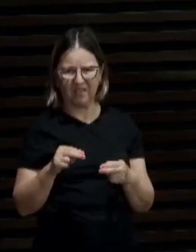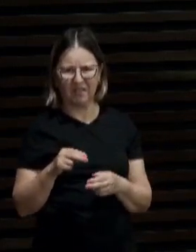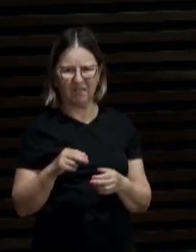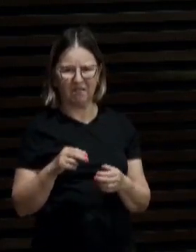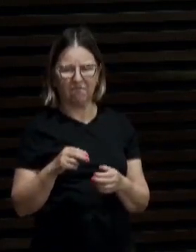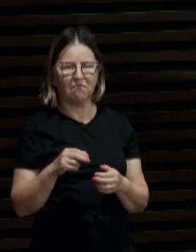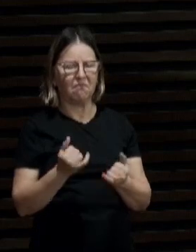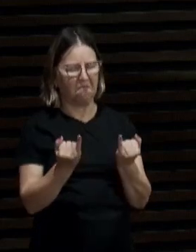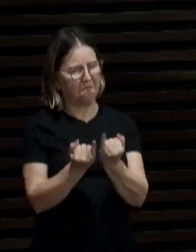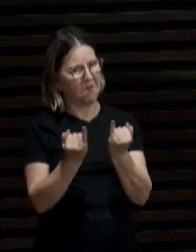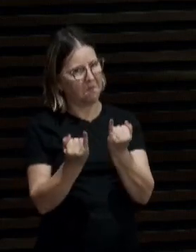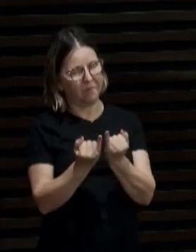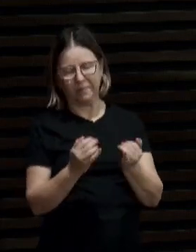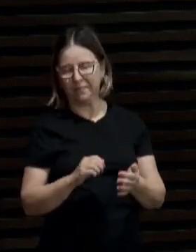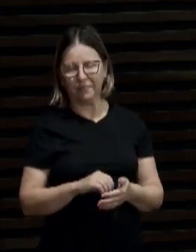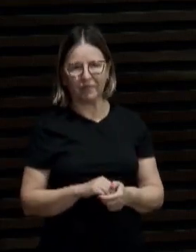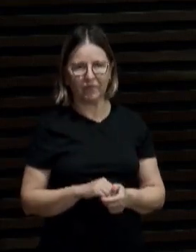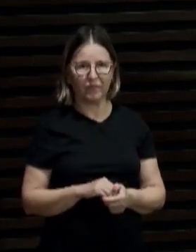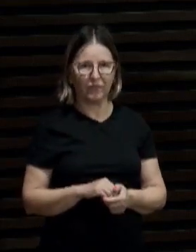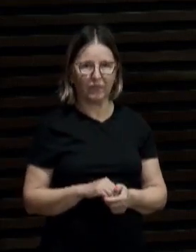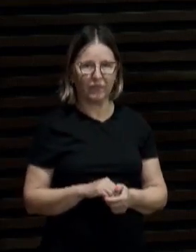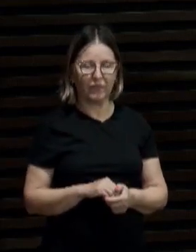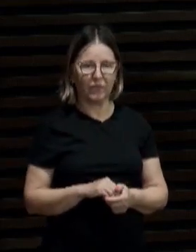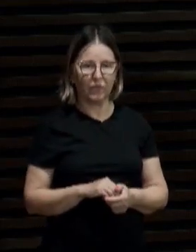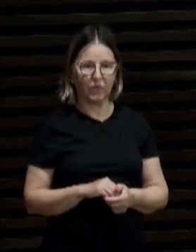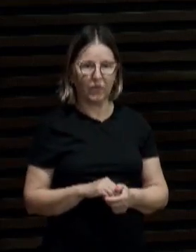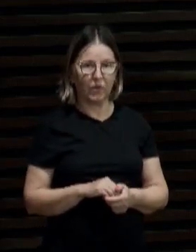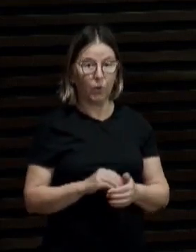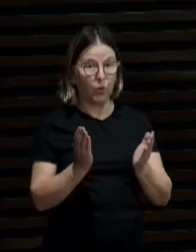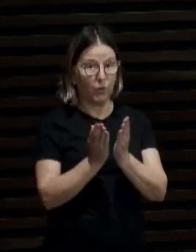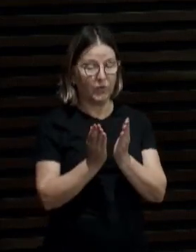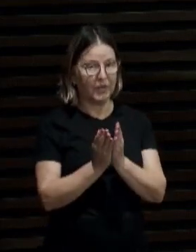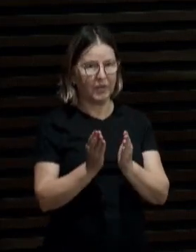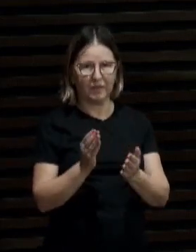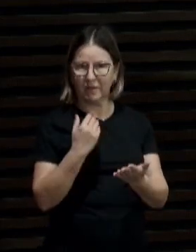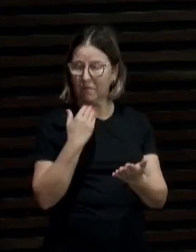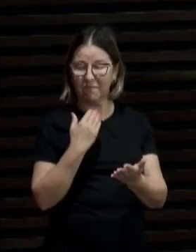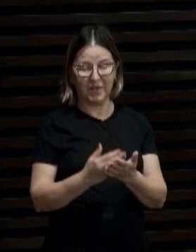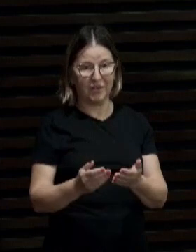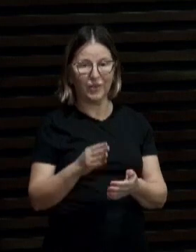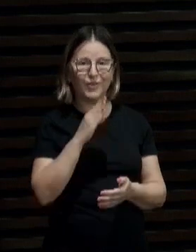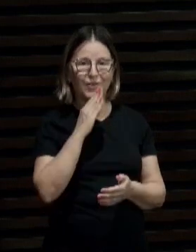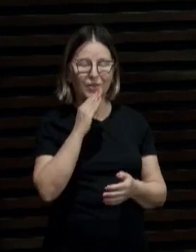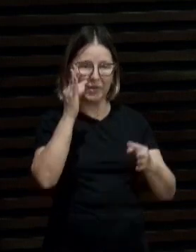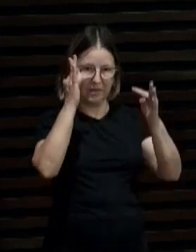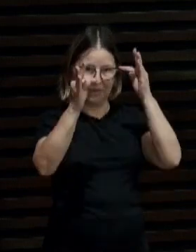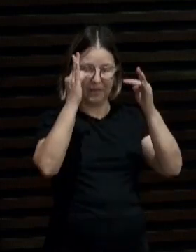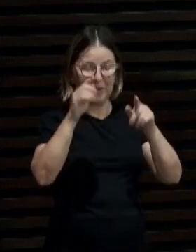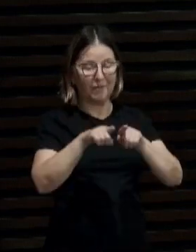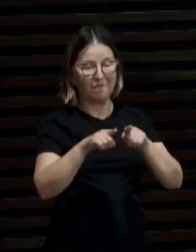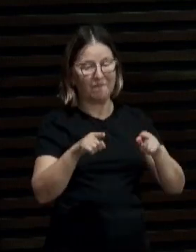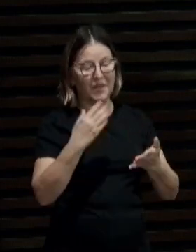seu espírito. Né? Eles não haviam perdido, então, o conhecimento teológico, né? Mas era o amor que eles